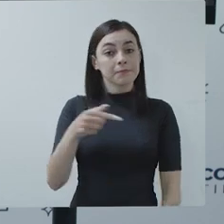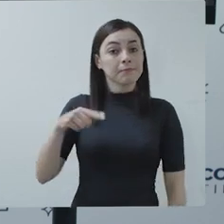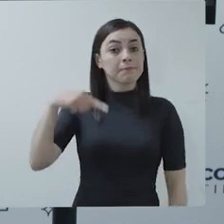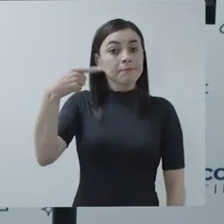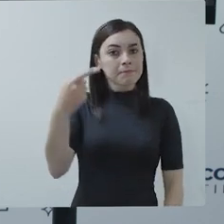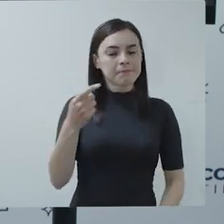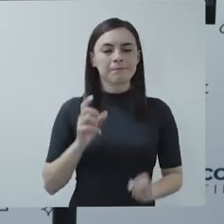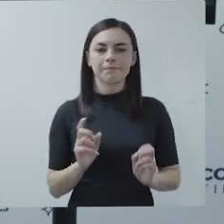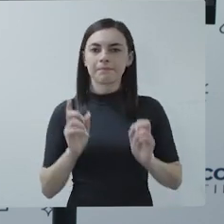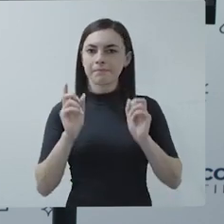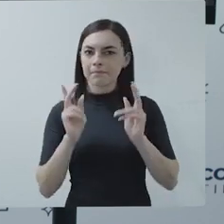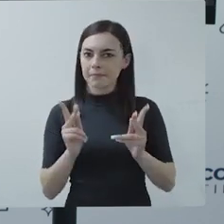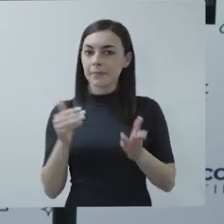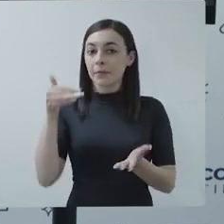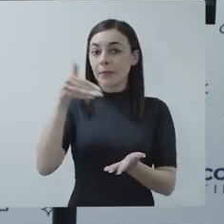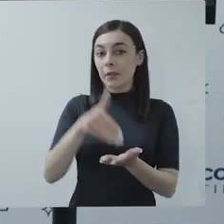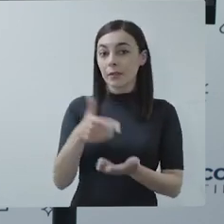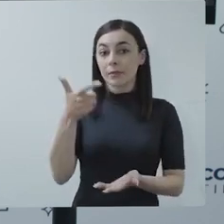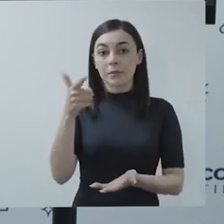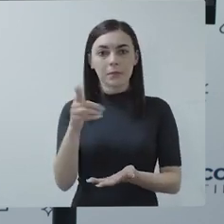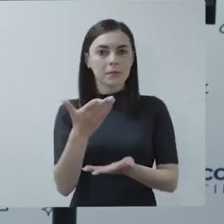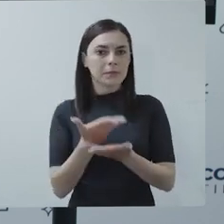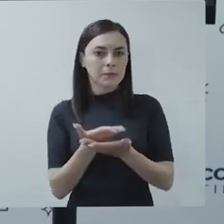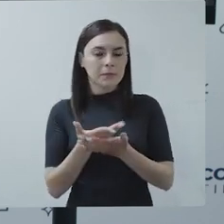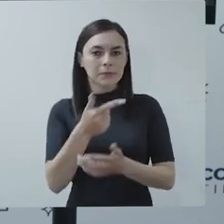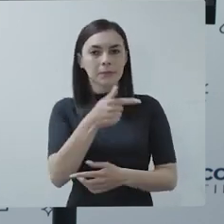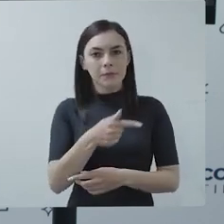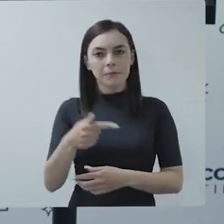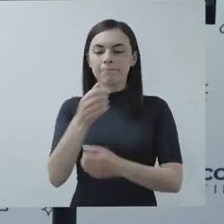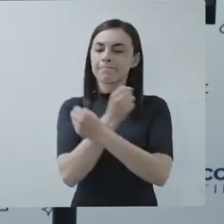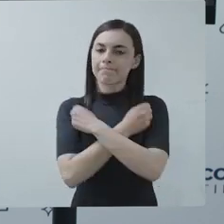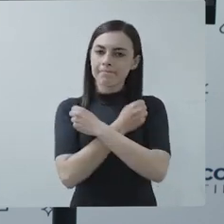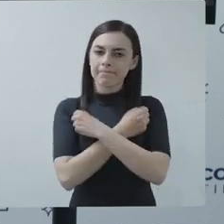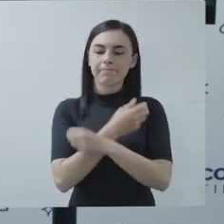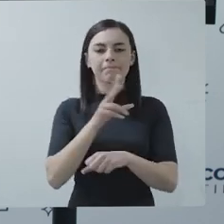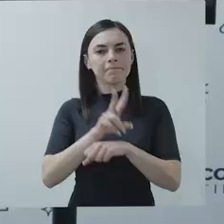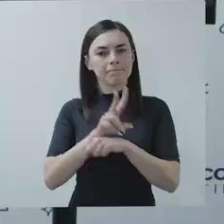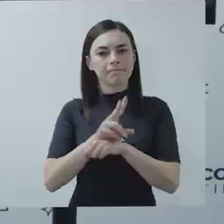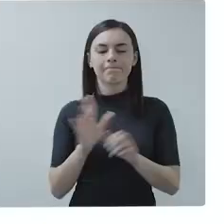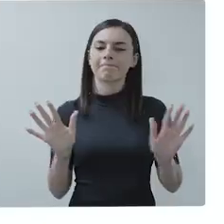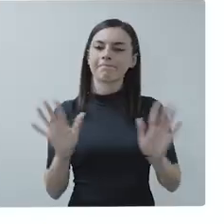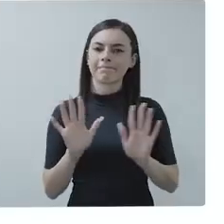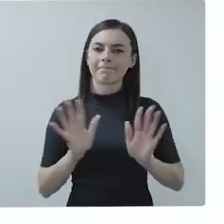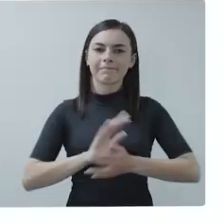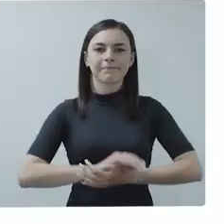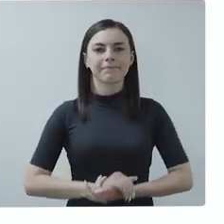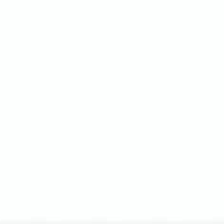ok? Então até a próxima semana, um abraço e fiquem bem. Tchau, tchau!